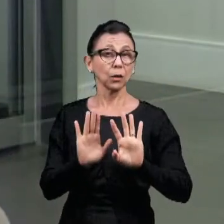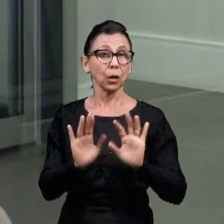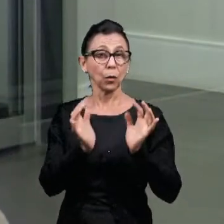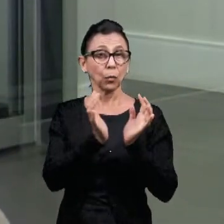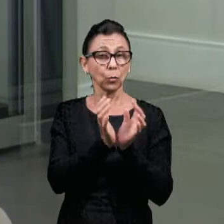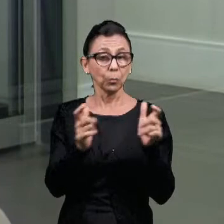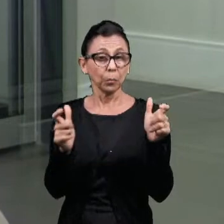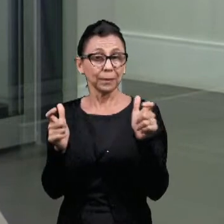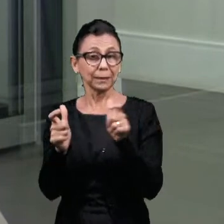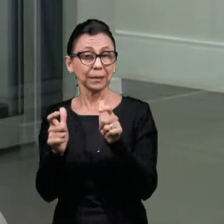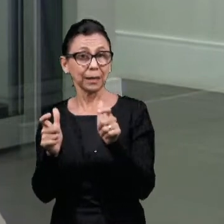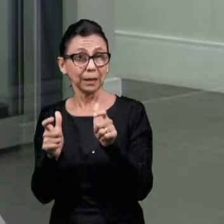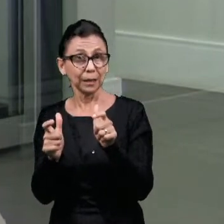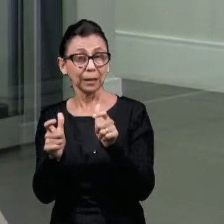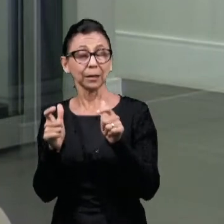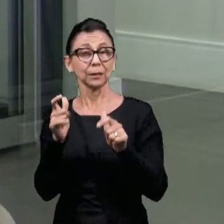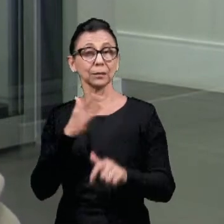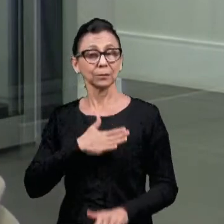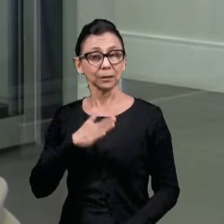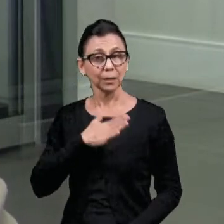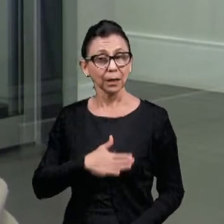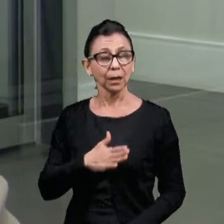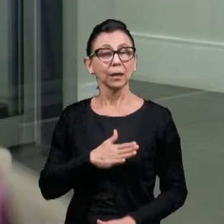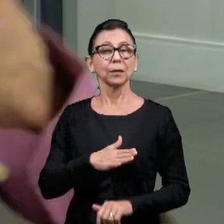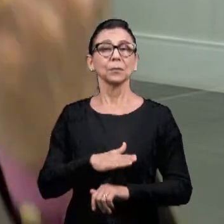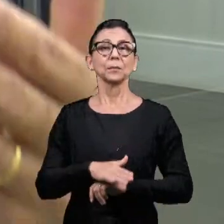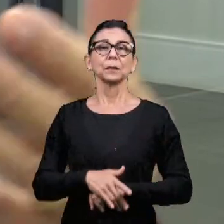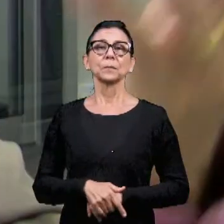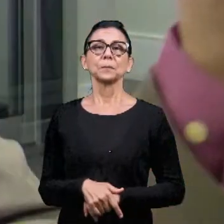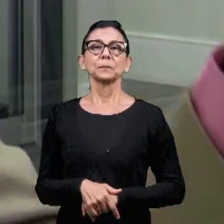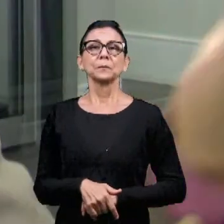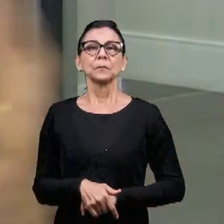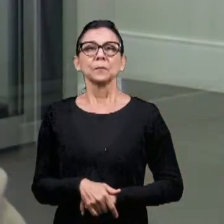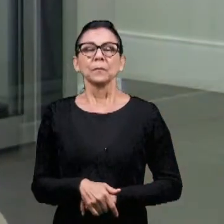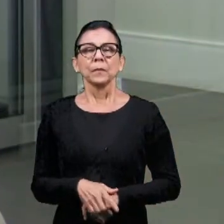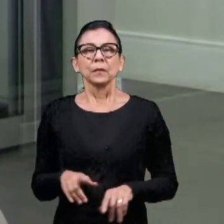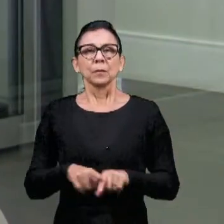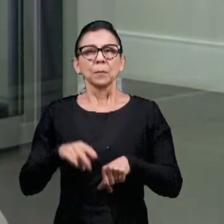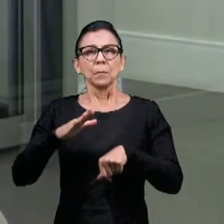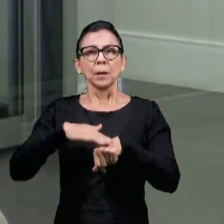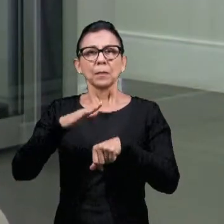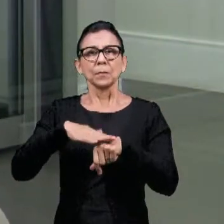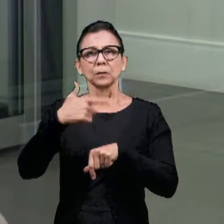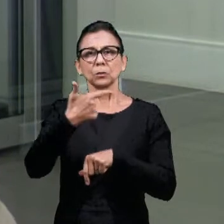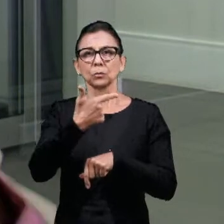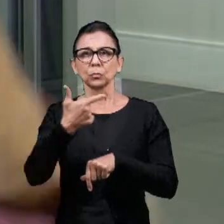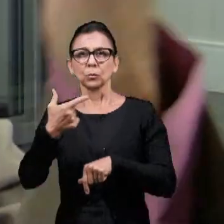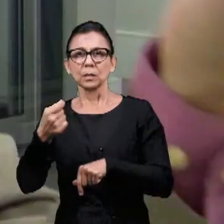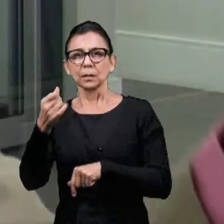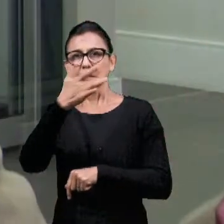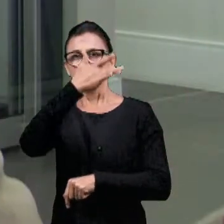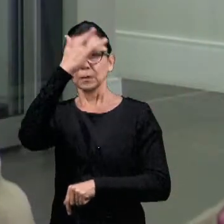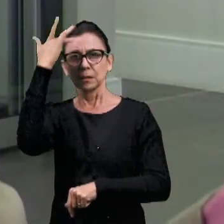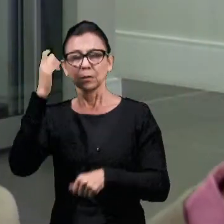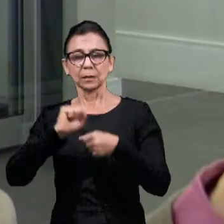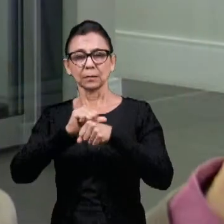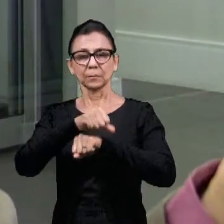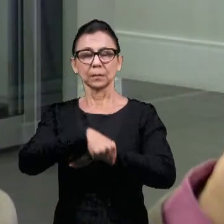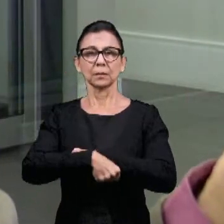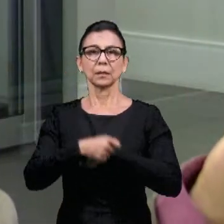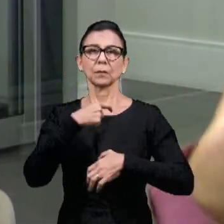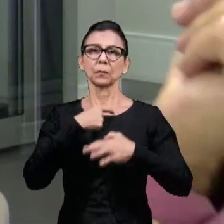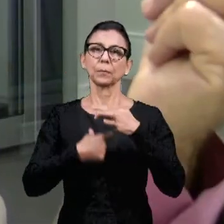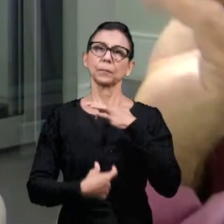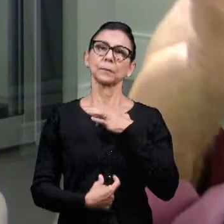não exceder. Tivemos mais de 200 pessoas no seminário de obreiro. Esperamos agora no